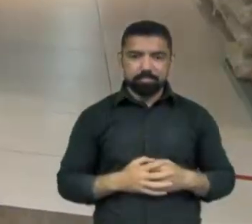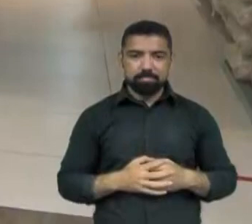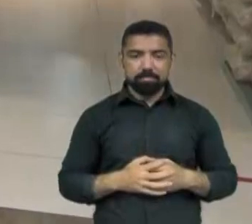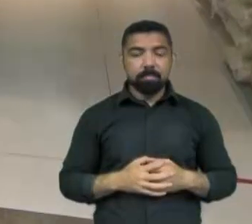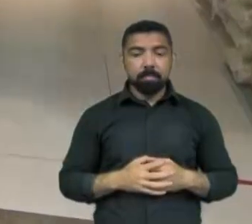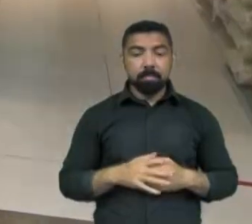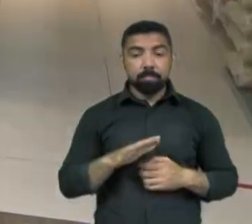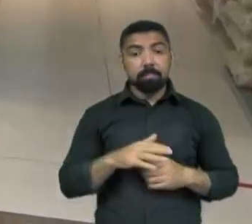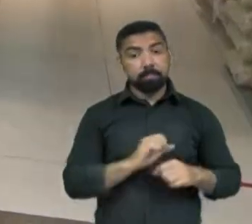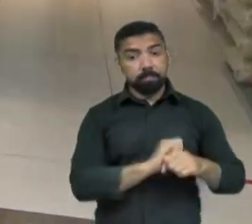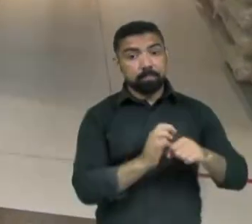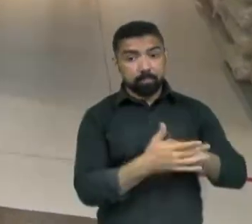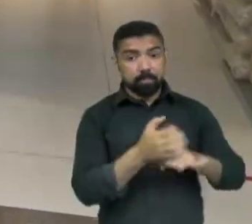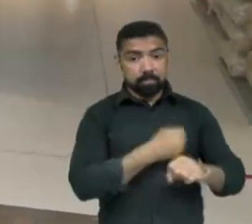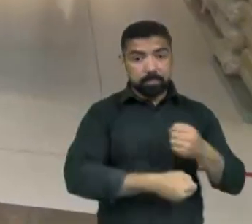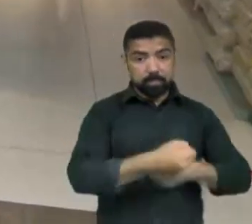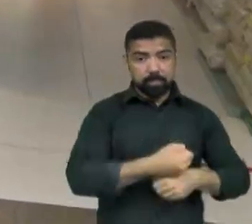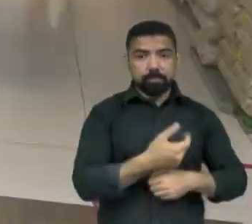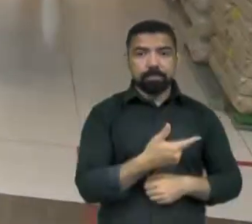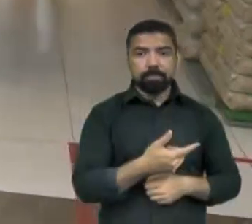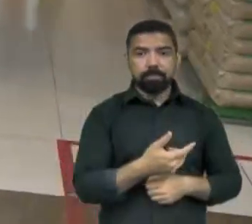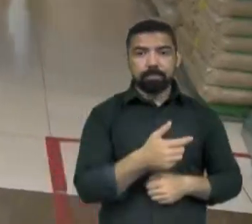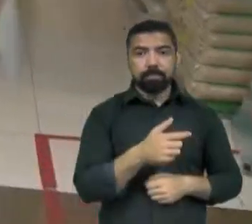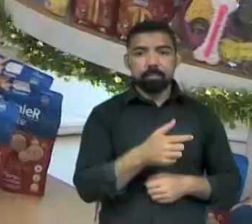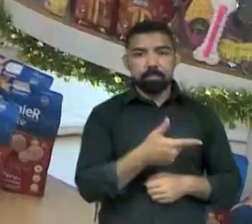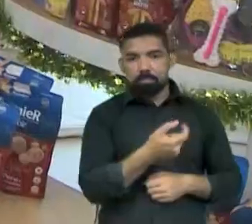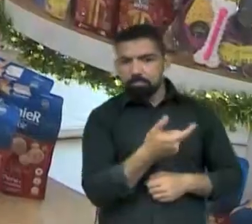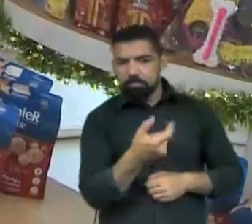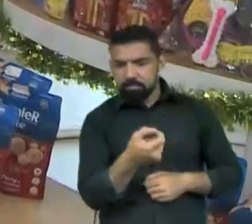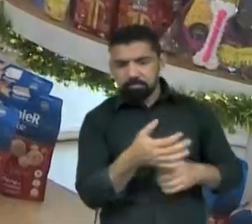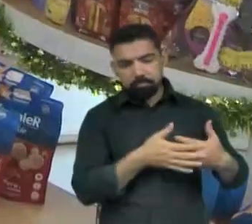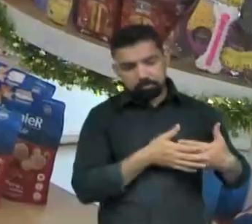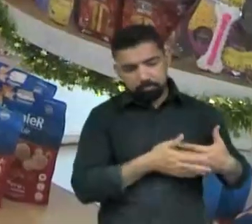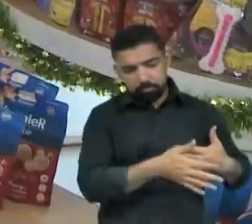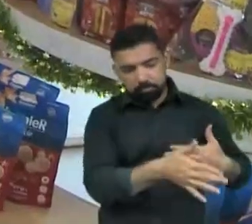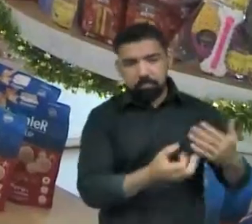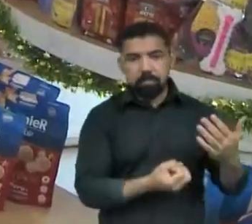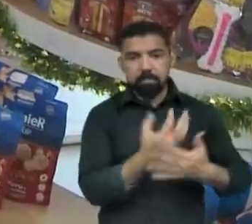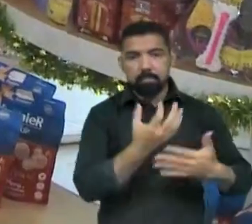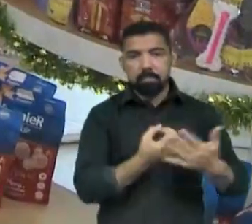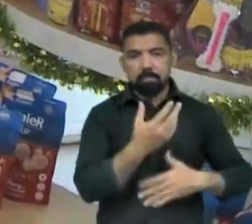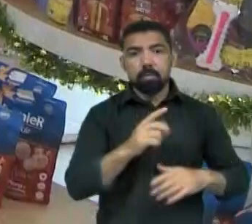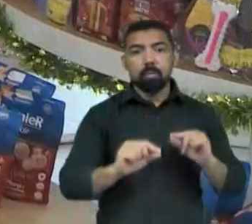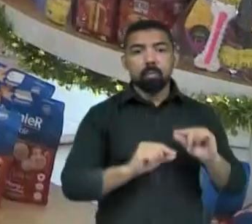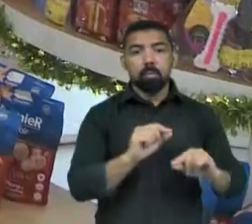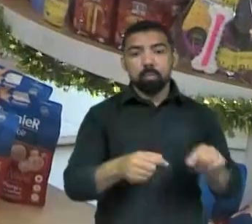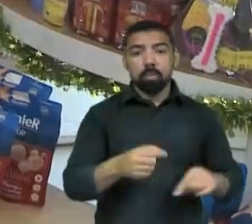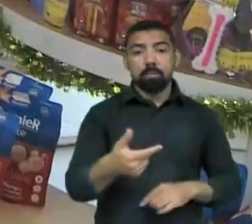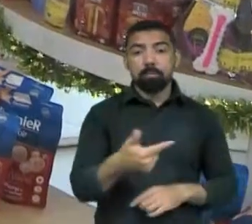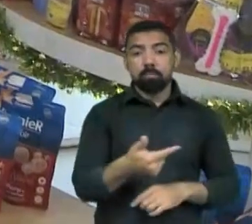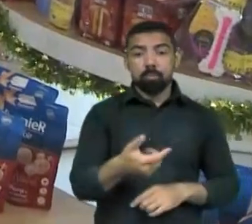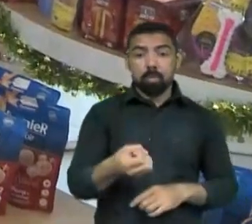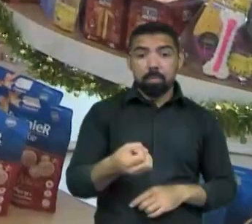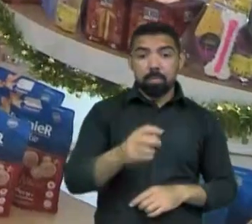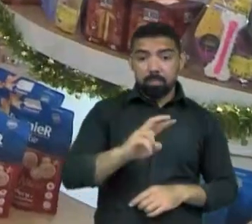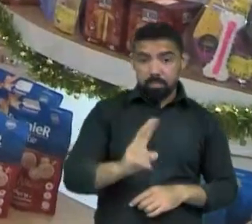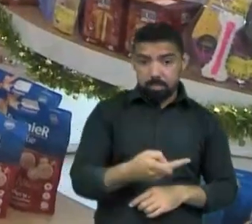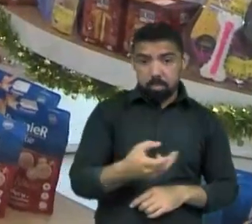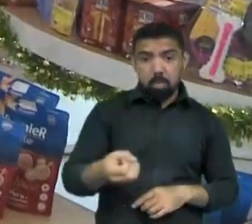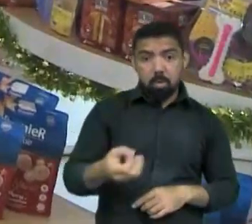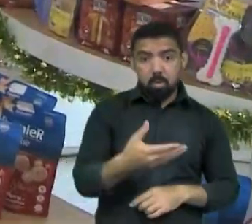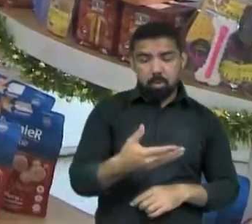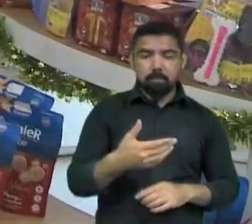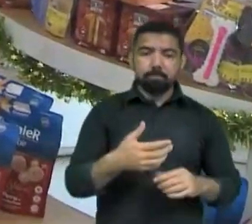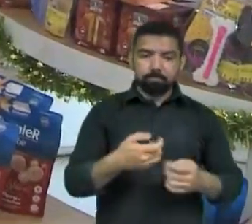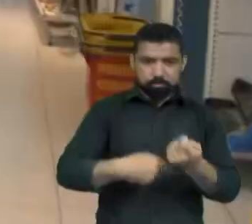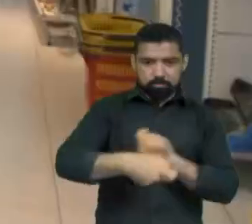da Covid-19, desde 2020, foram criados mais de 22 mil novos negócios no ramo. A busca por melhor qualidade